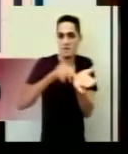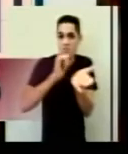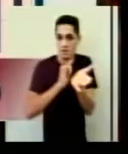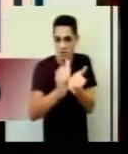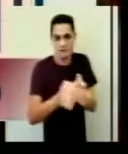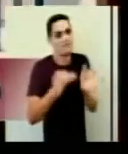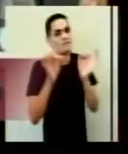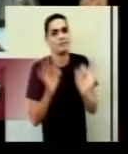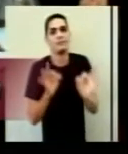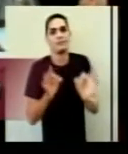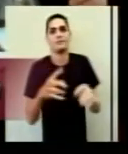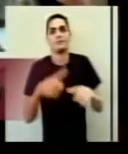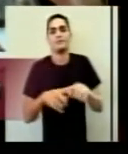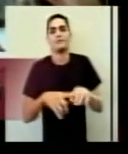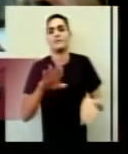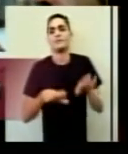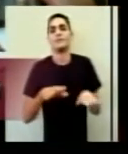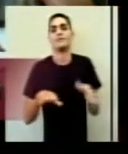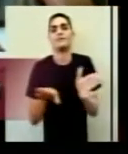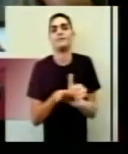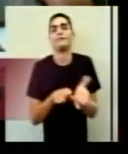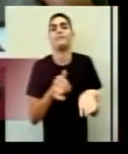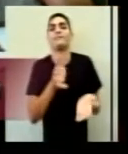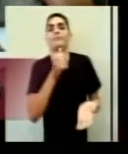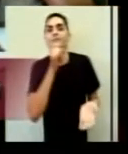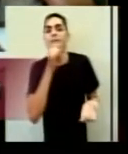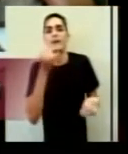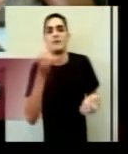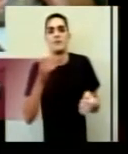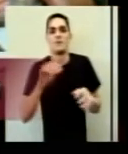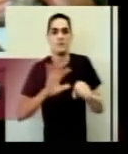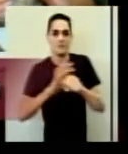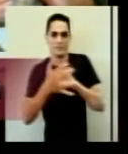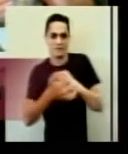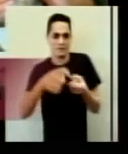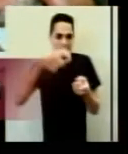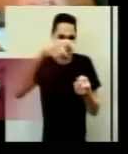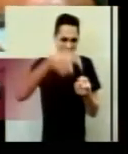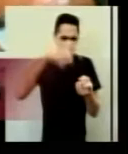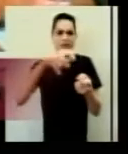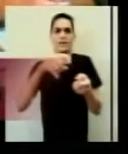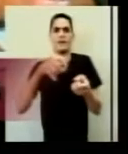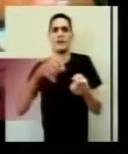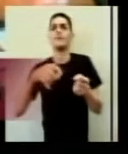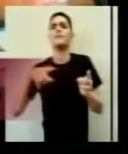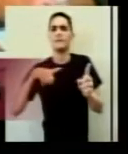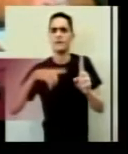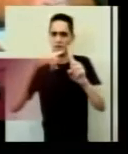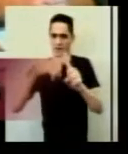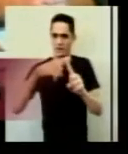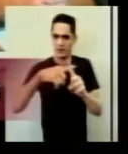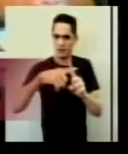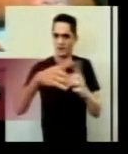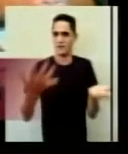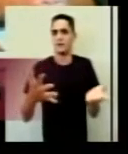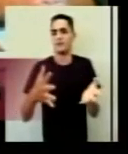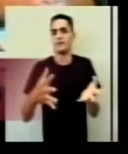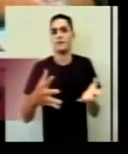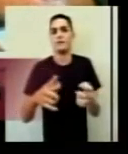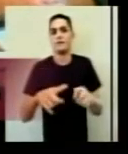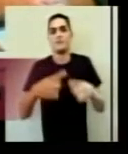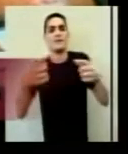que não notifica adequadamente, nós temos que ir atrás, porque vem, por exemplo, um resultado positivo.